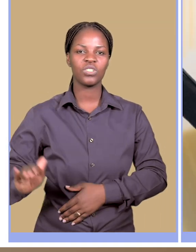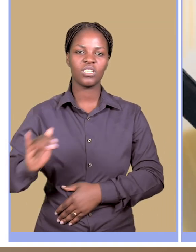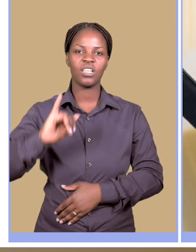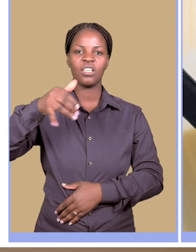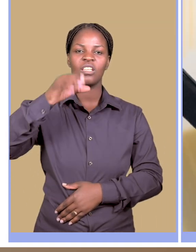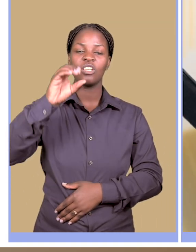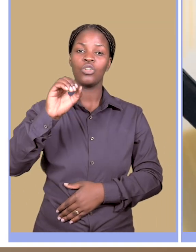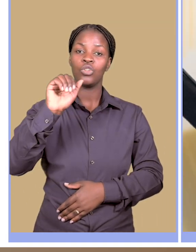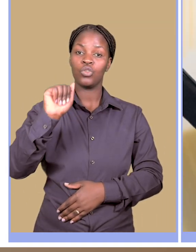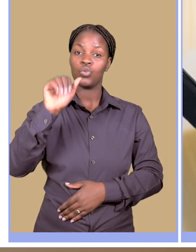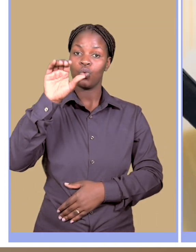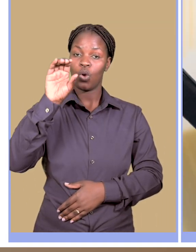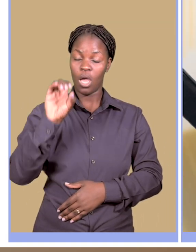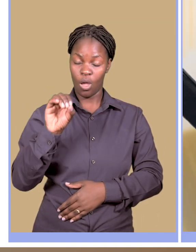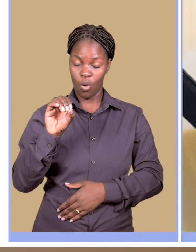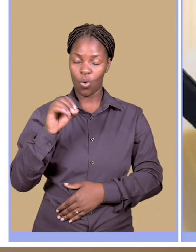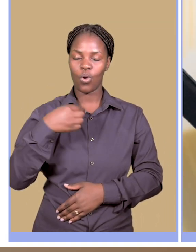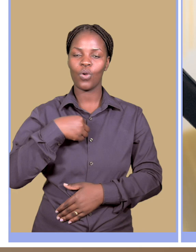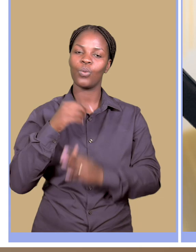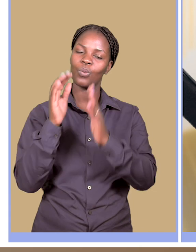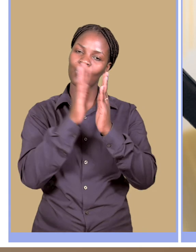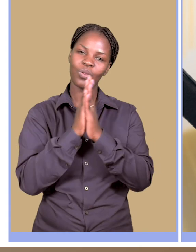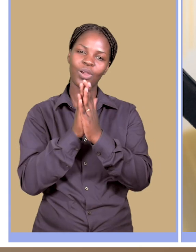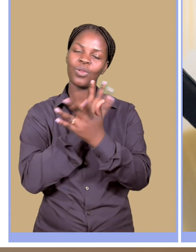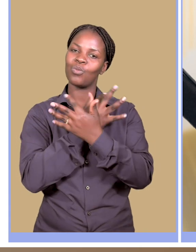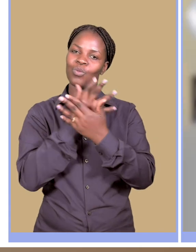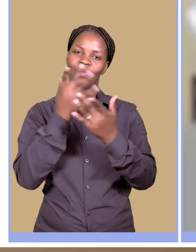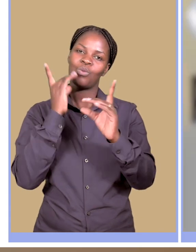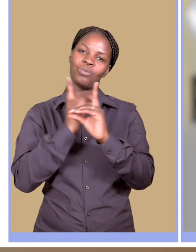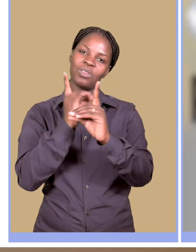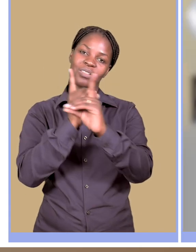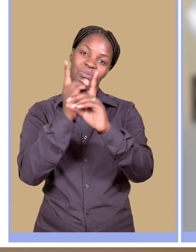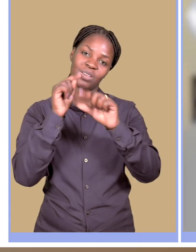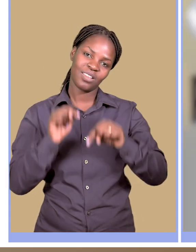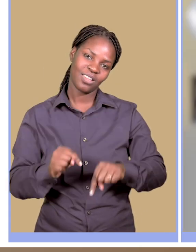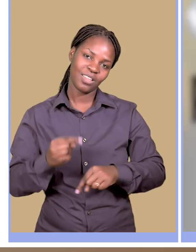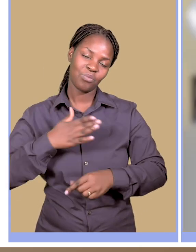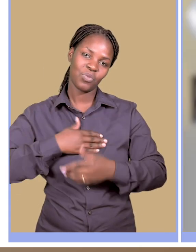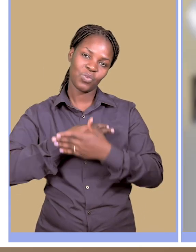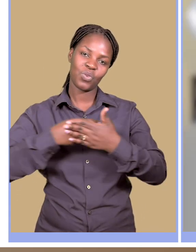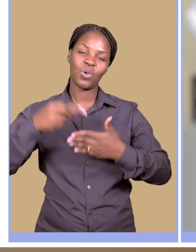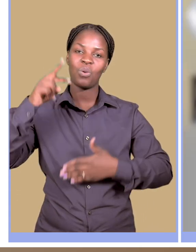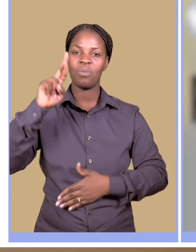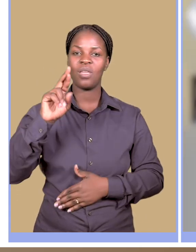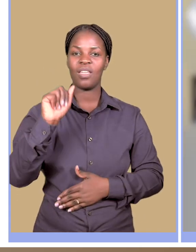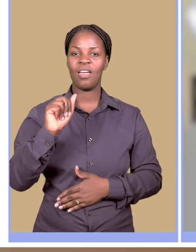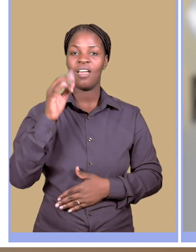inclusão, João Vemban, no qual eu agradeço pela presença no dia de hoje.